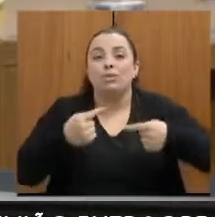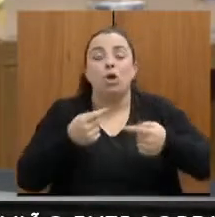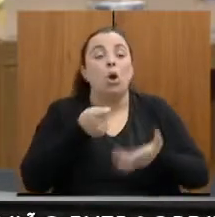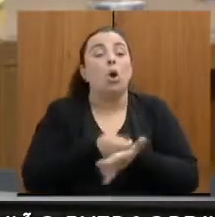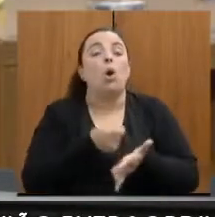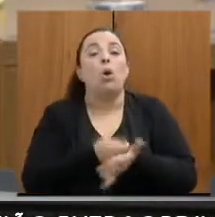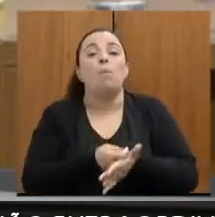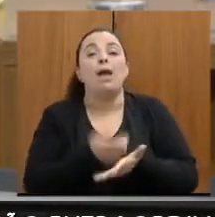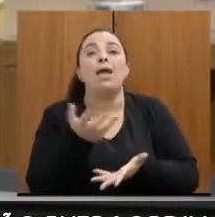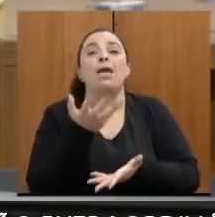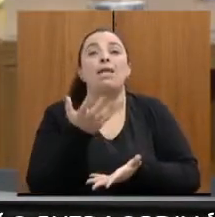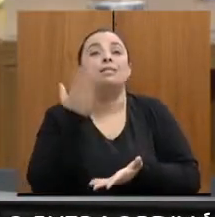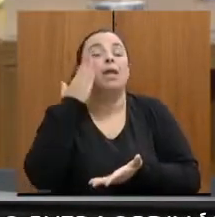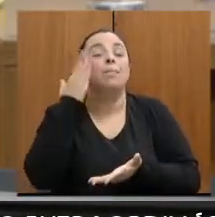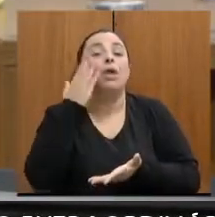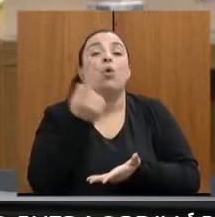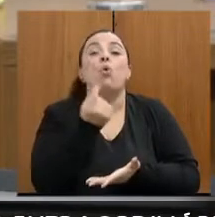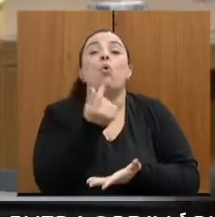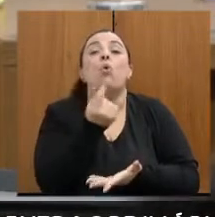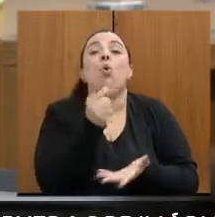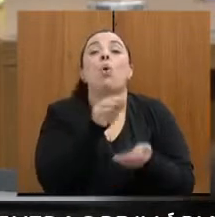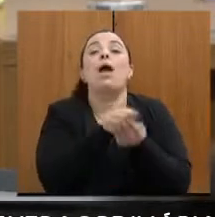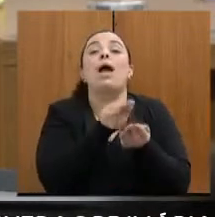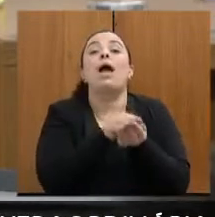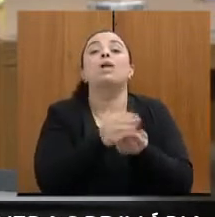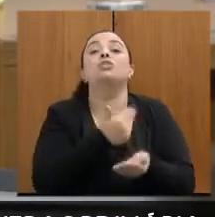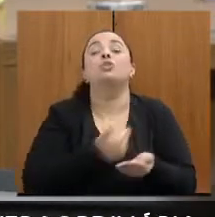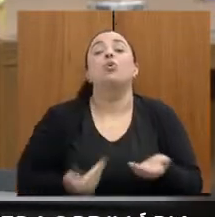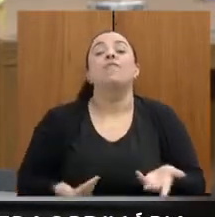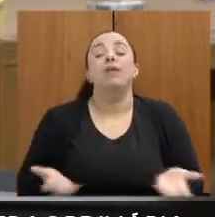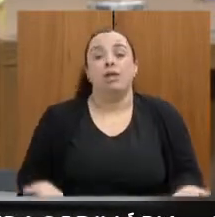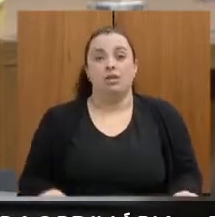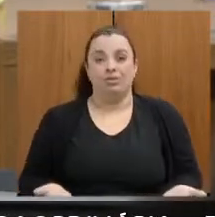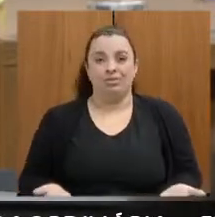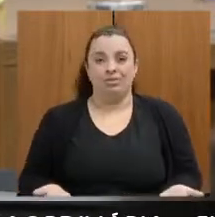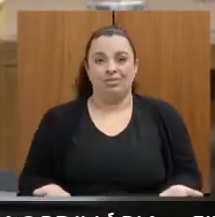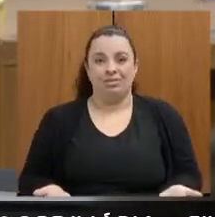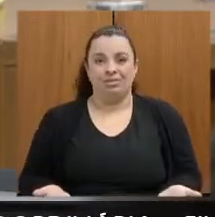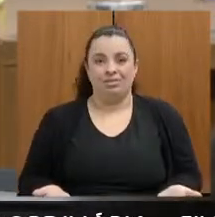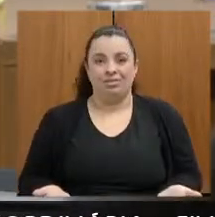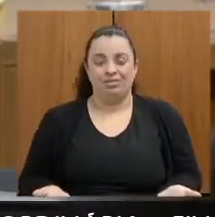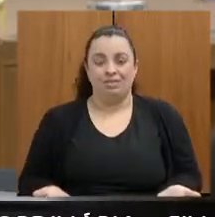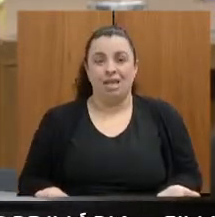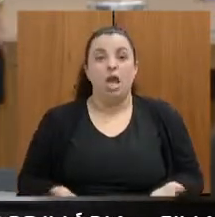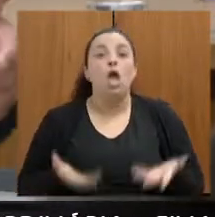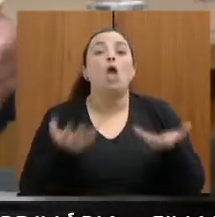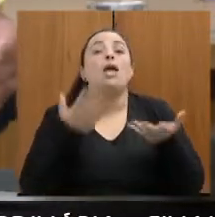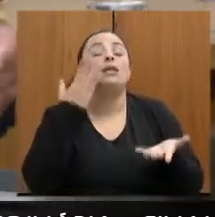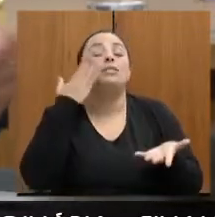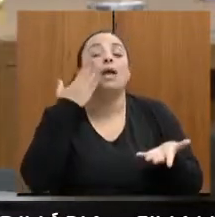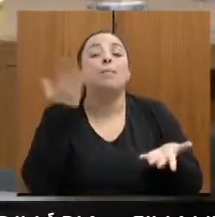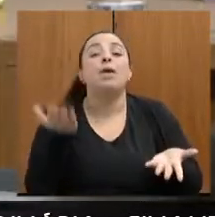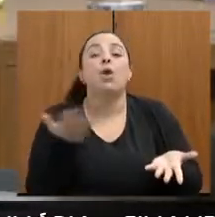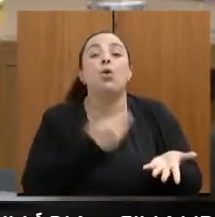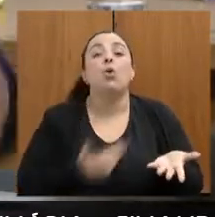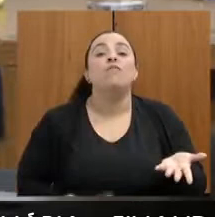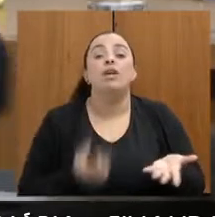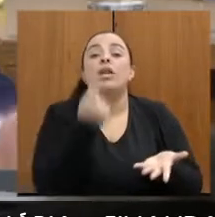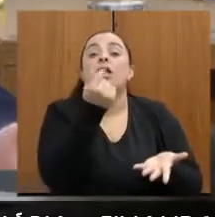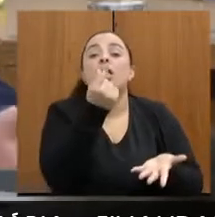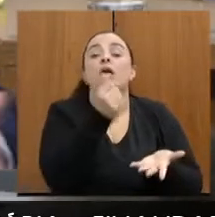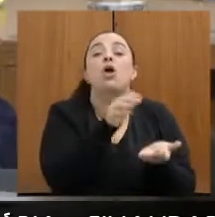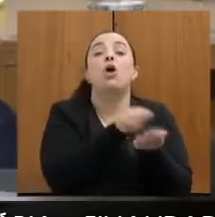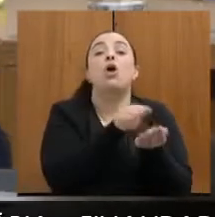o saldo do governo é a cobrança da oposição aqui é para ver o saldo eu quero ver o saldo do governo que é